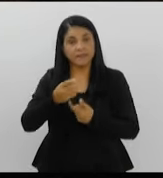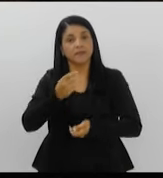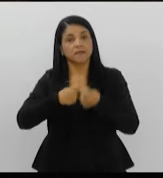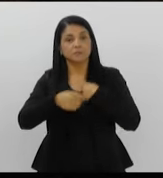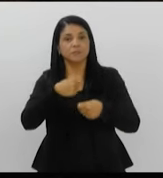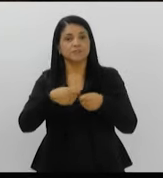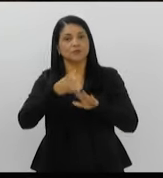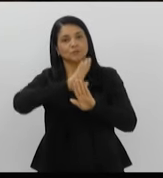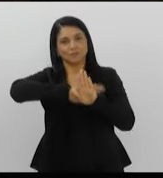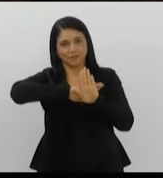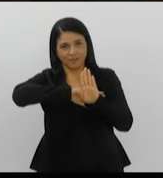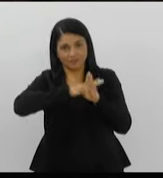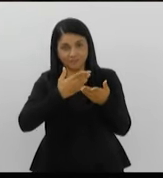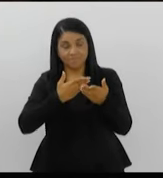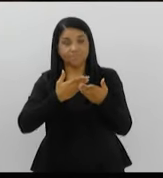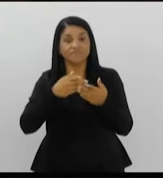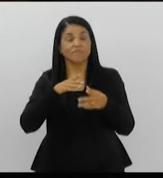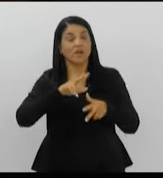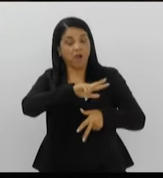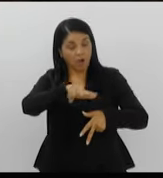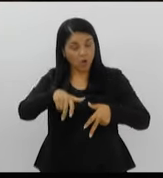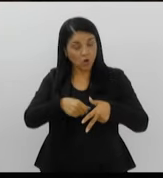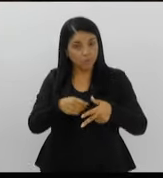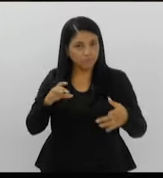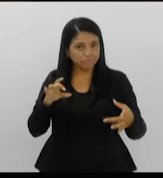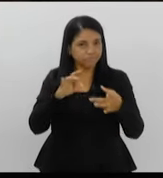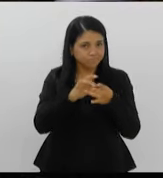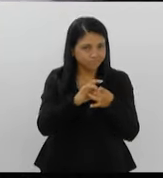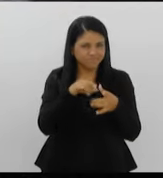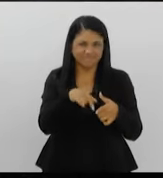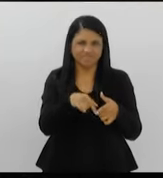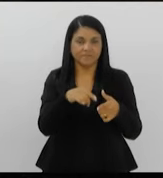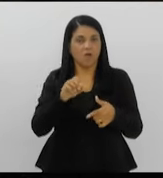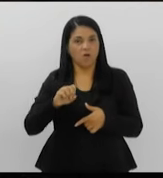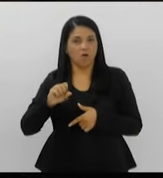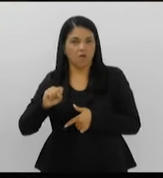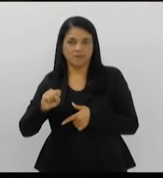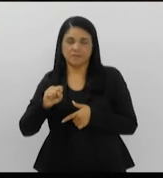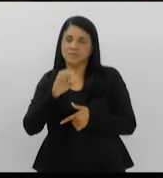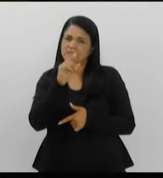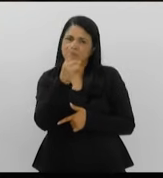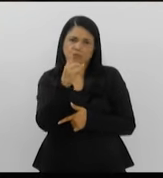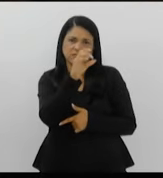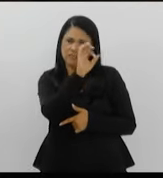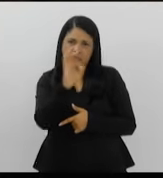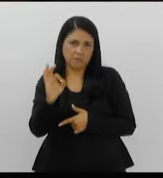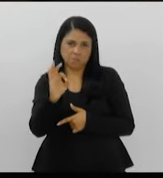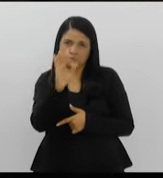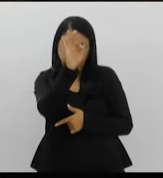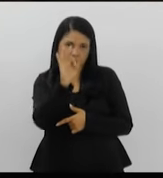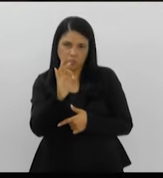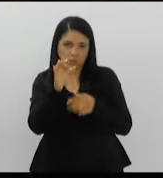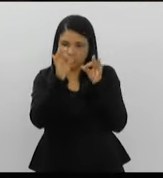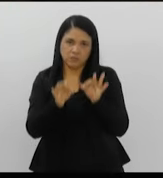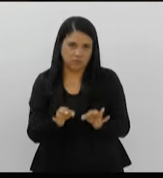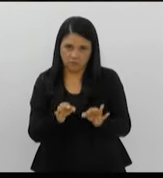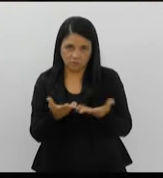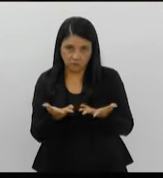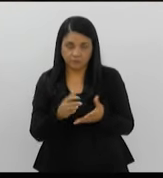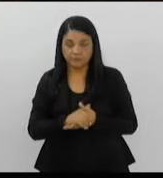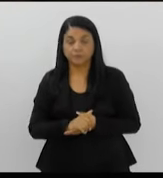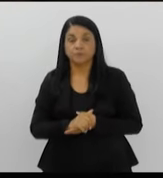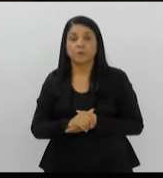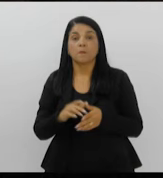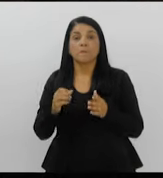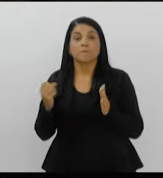Então, atrelar essa corrupção também não é uma coisa 100% correta. É importante